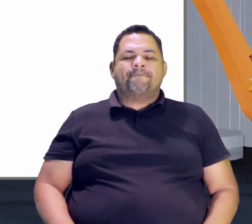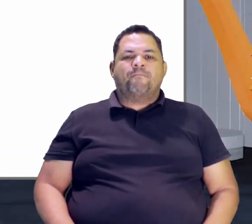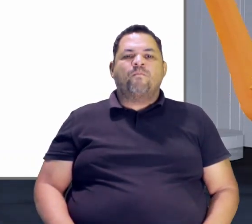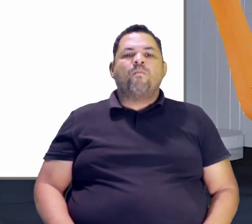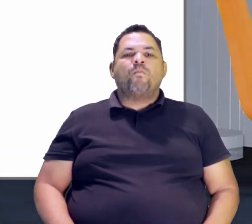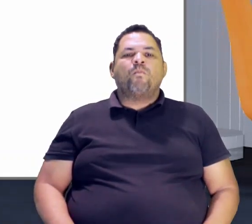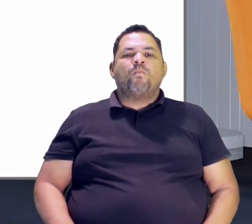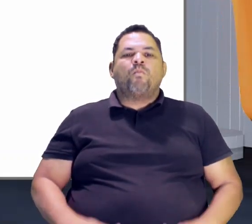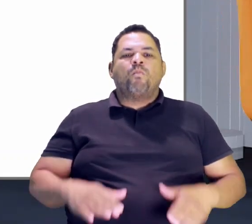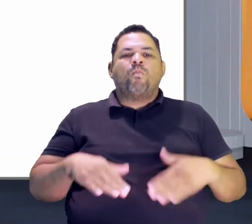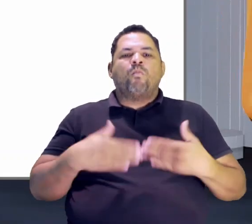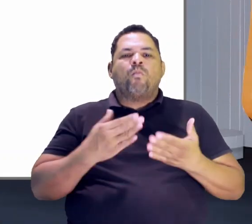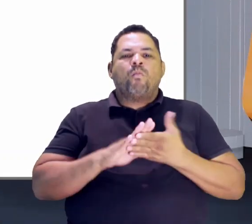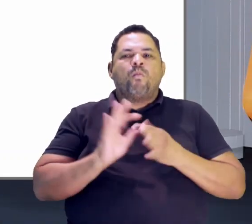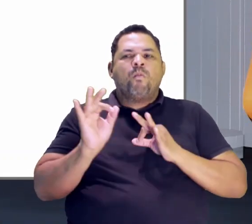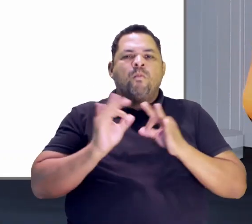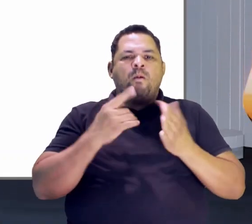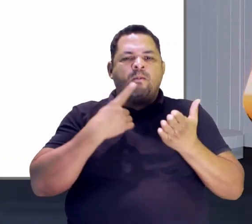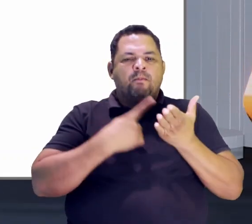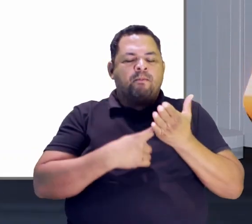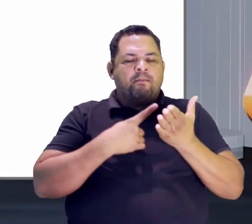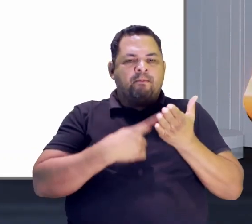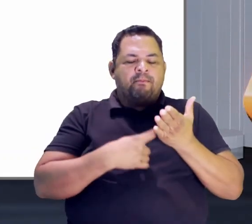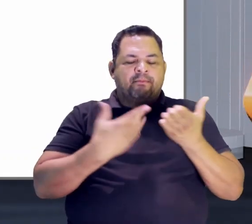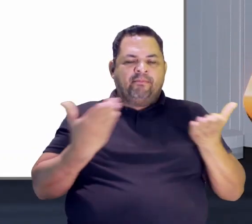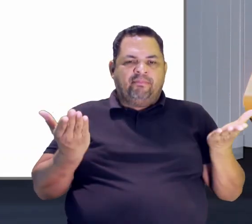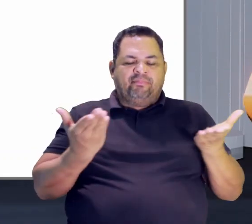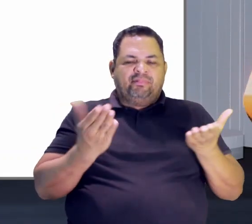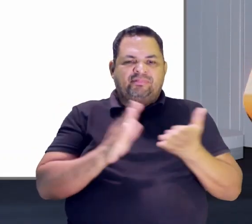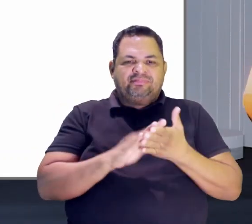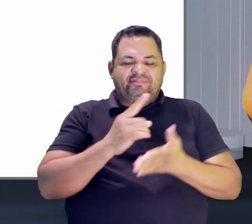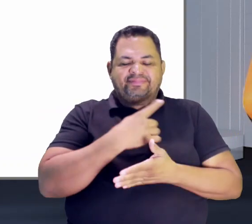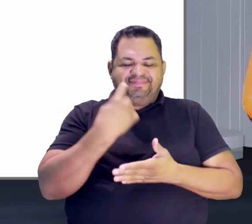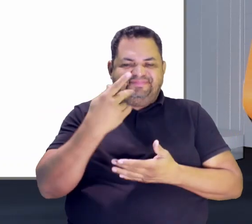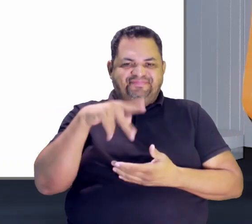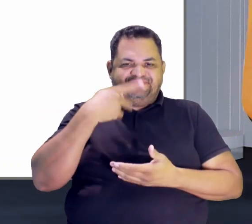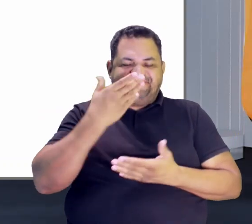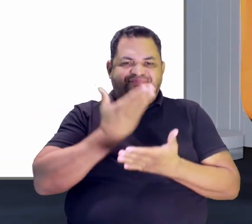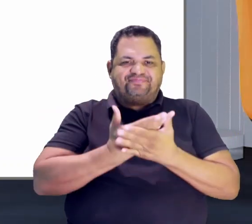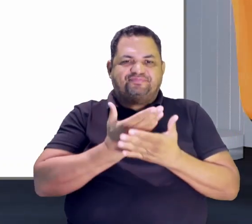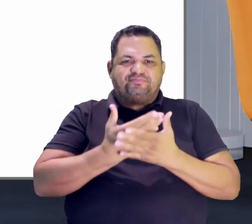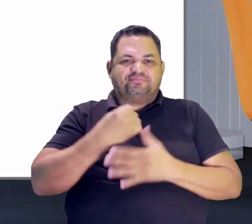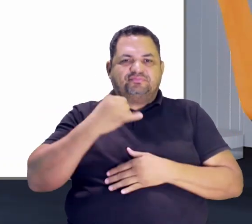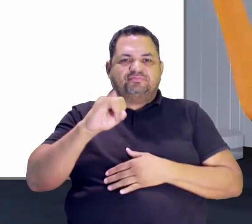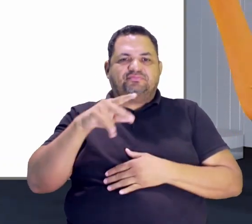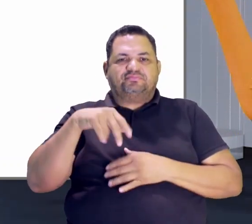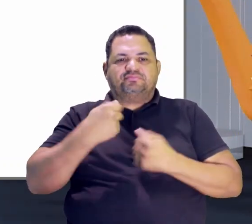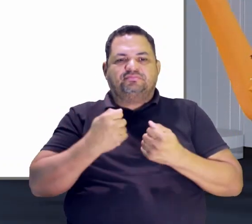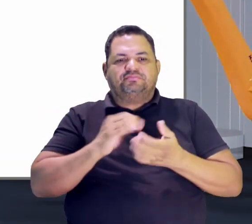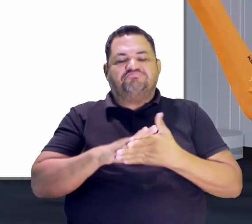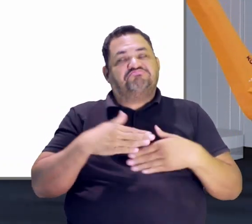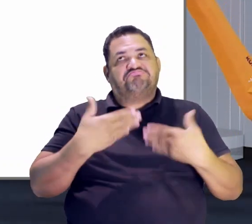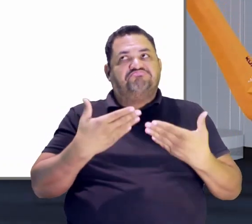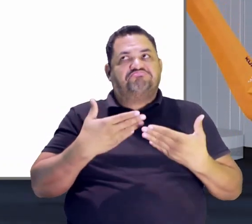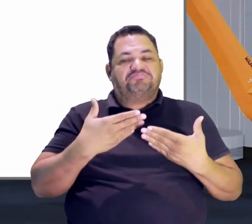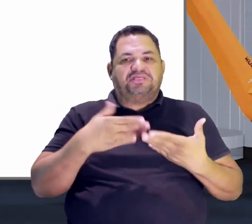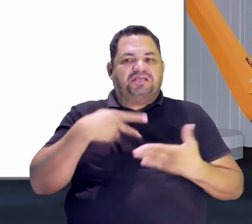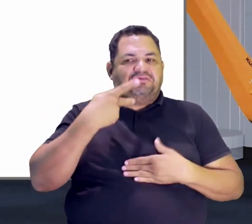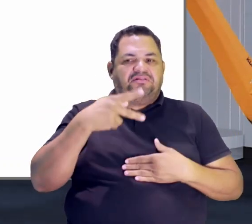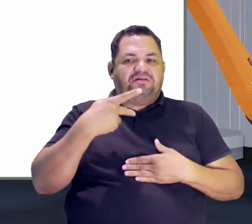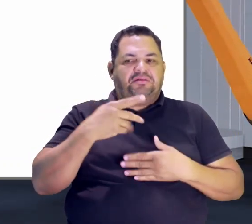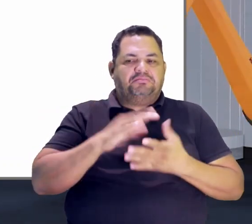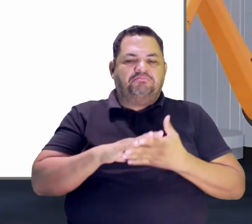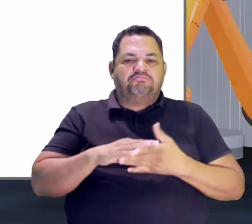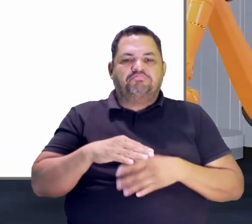Isso é convenção, só o que nós estamos dizendo aqui nas nossas aulas. Mas se você disser que positivo é para a esquerda, não